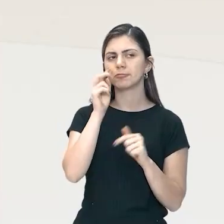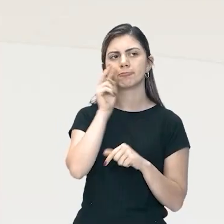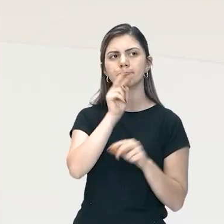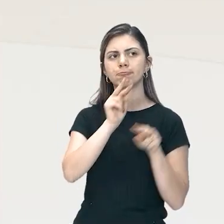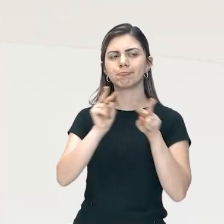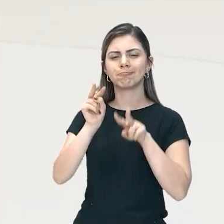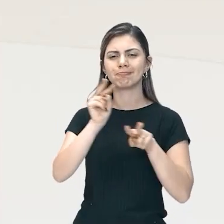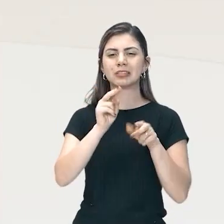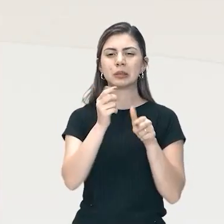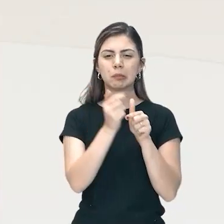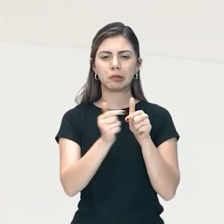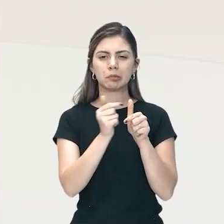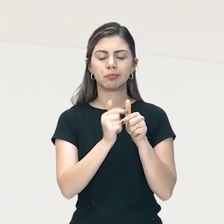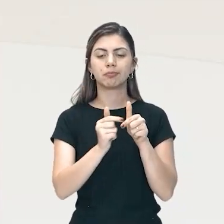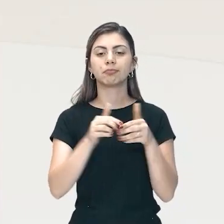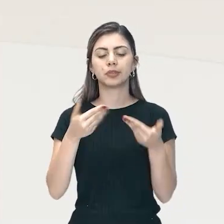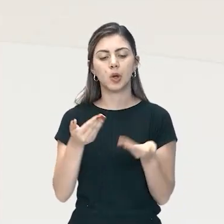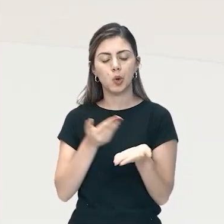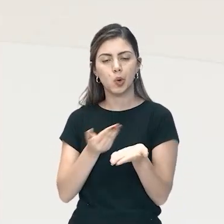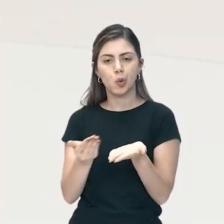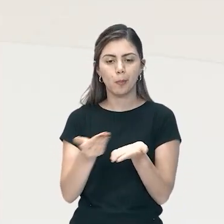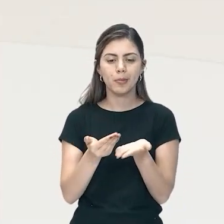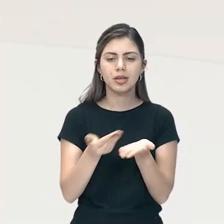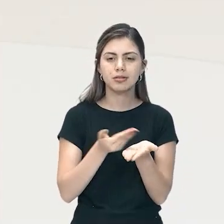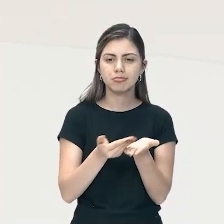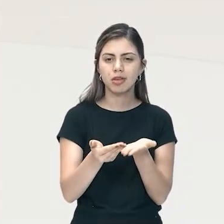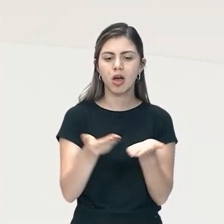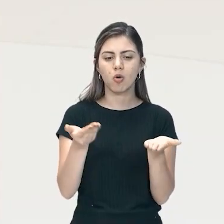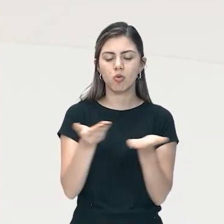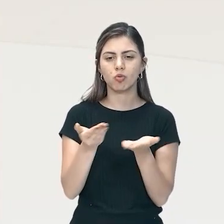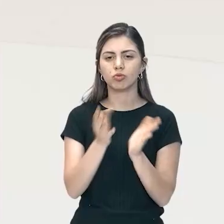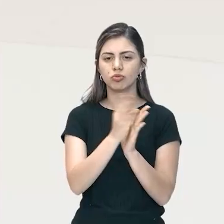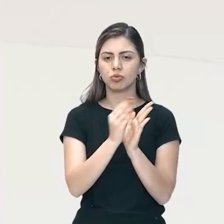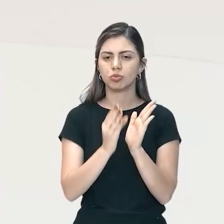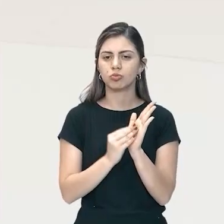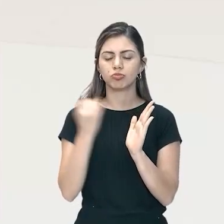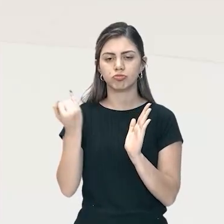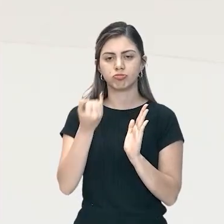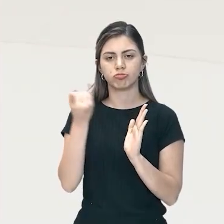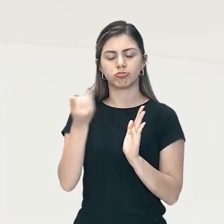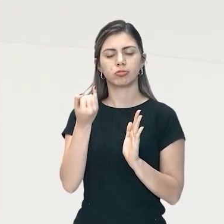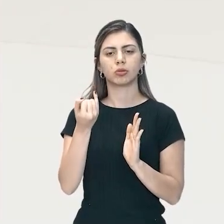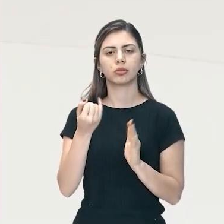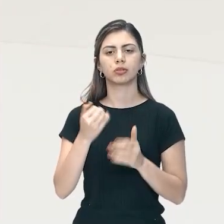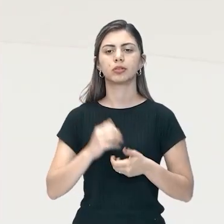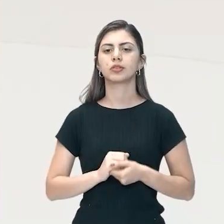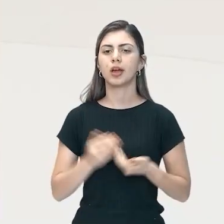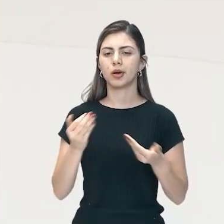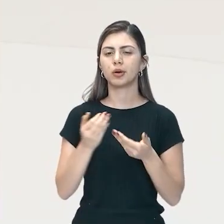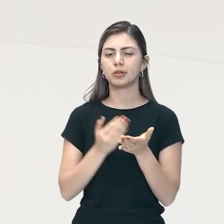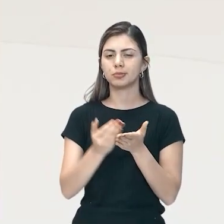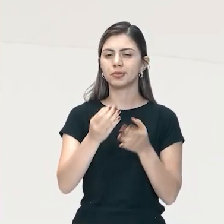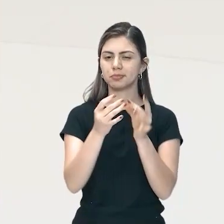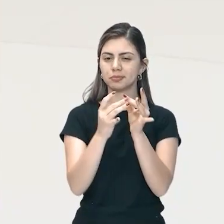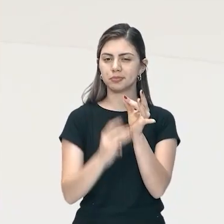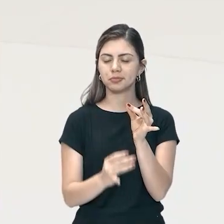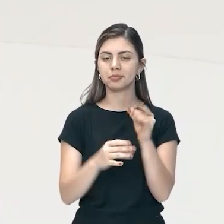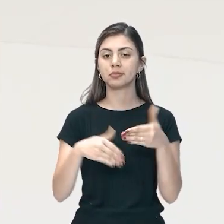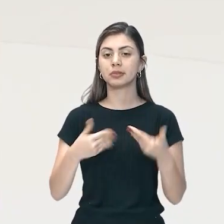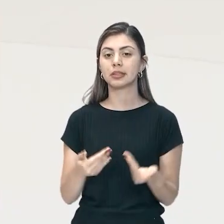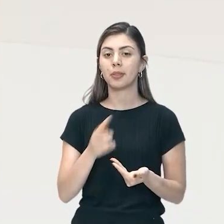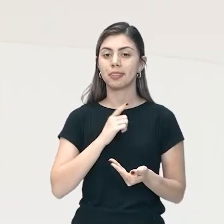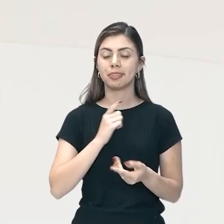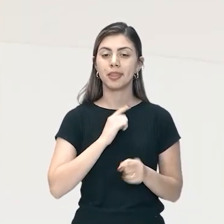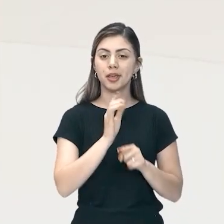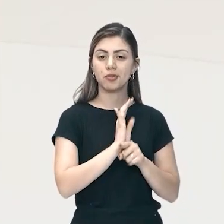para iniciar esse conteúdo tão importante, eu quero contextualizá-lo. E por isso, nós preparamos uma